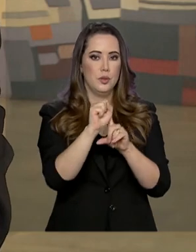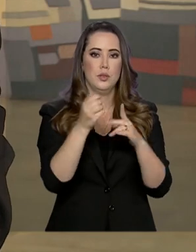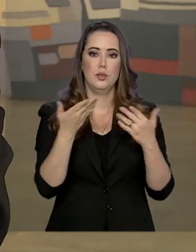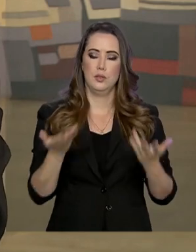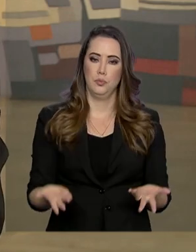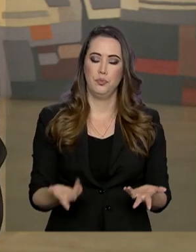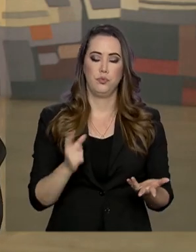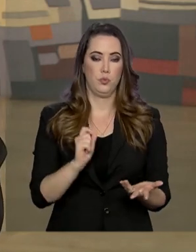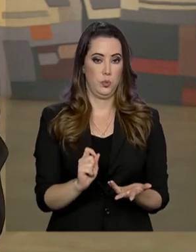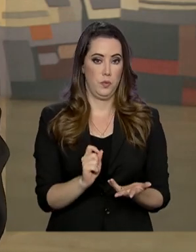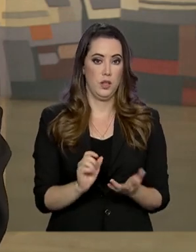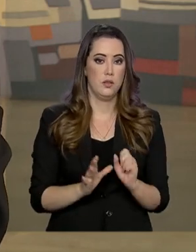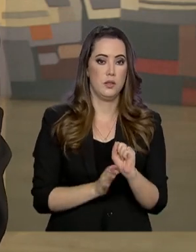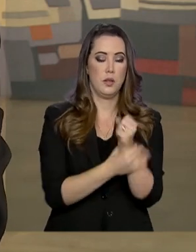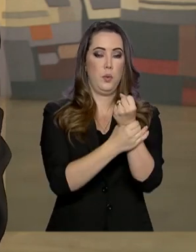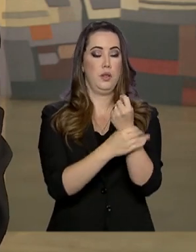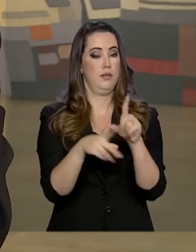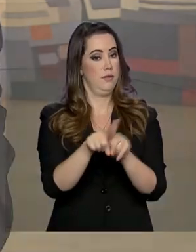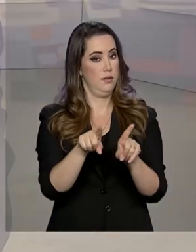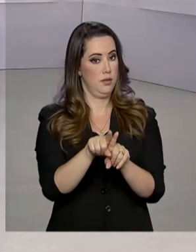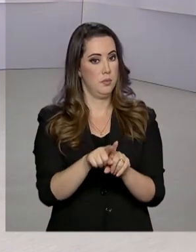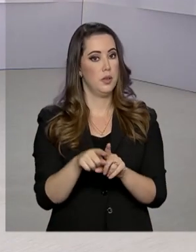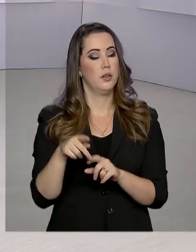de segurança também com os países africanos.